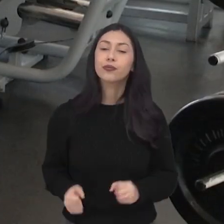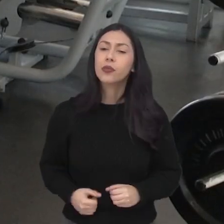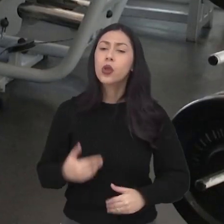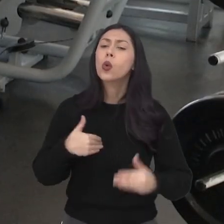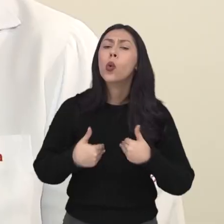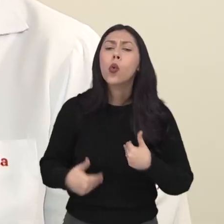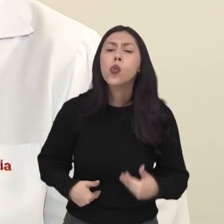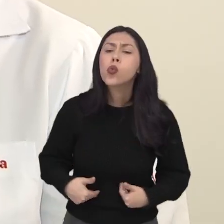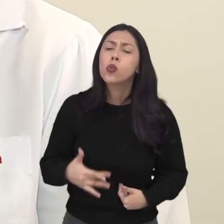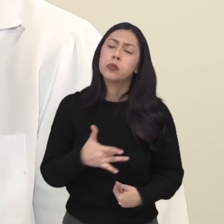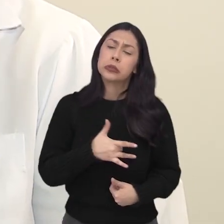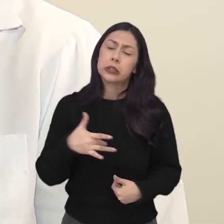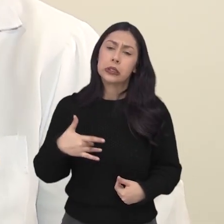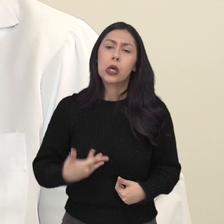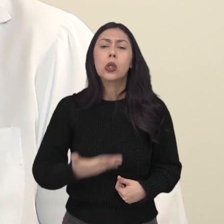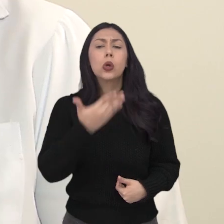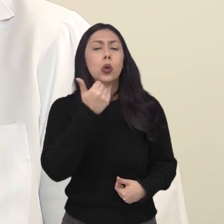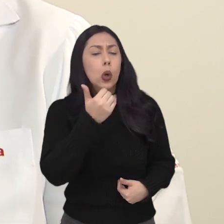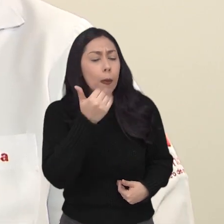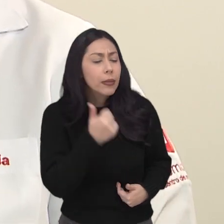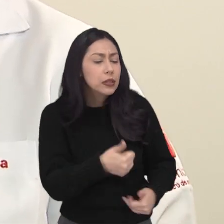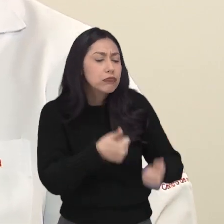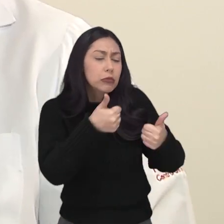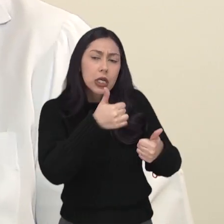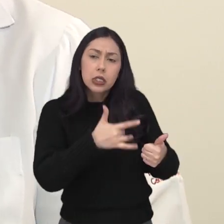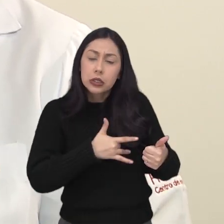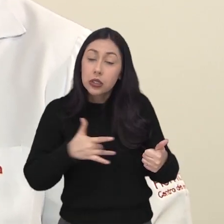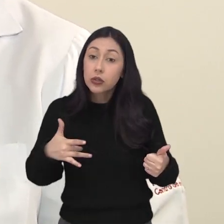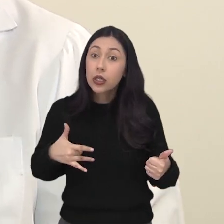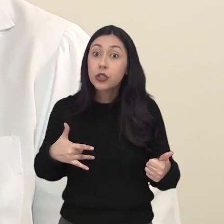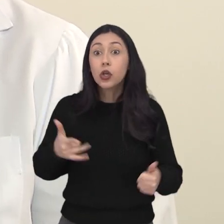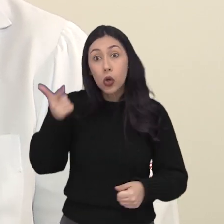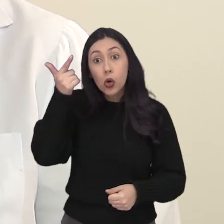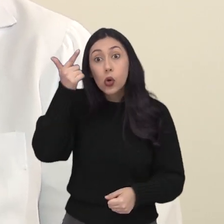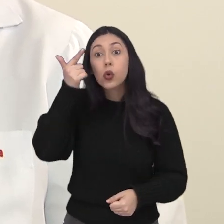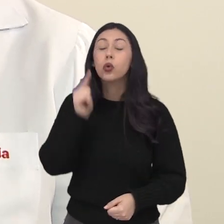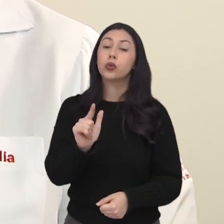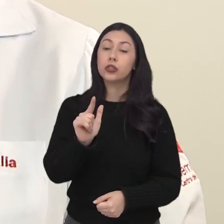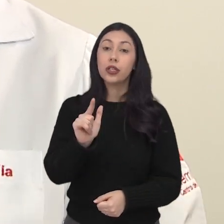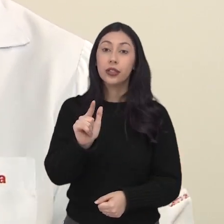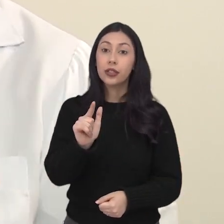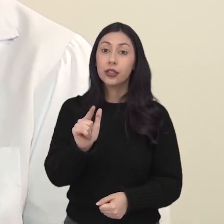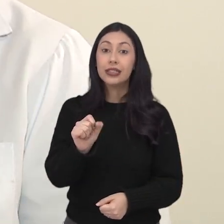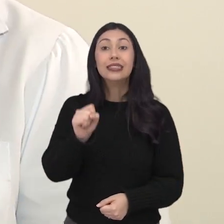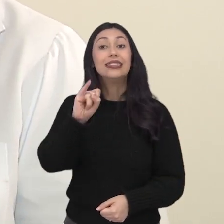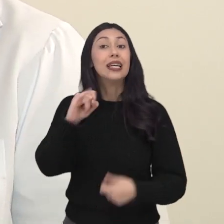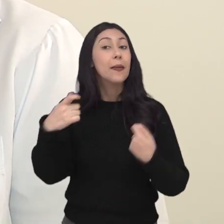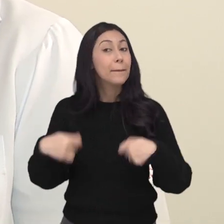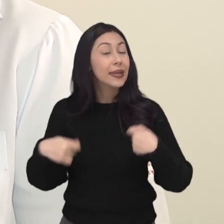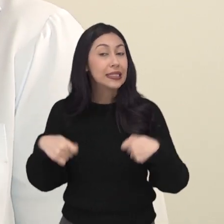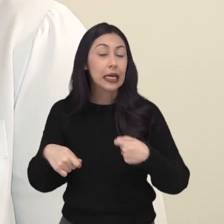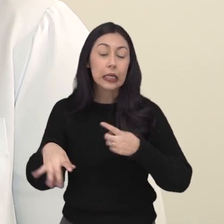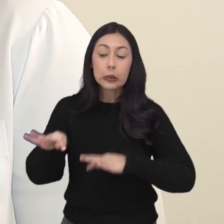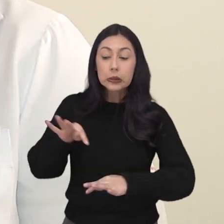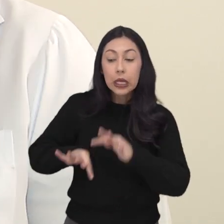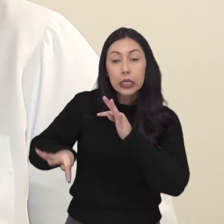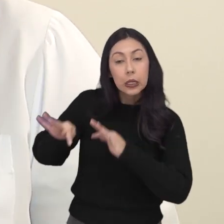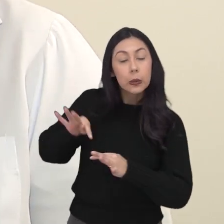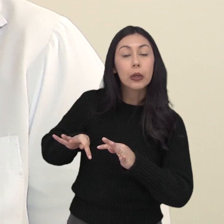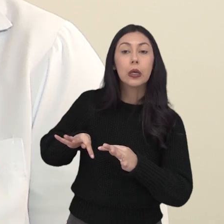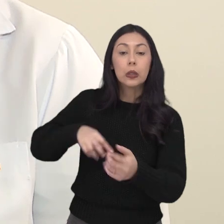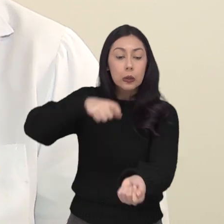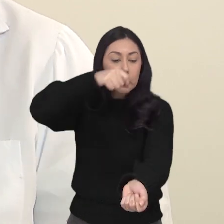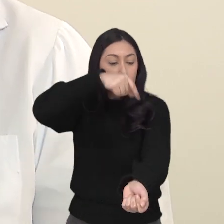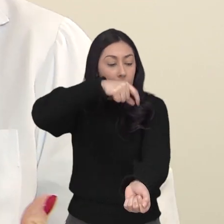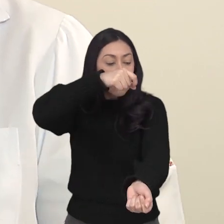mais forte. Um organismo saudável, que mantém uma alimentação balanceada, atividade física, ele aguenta, se precisar passar